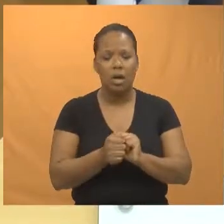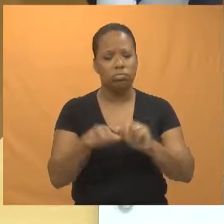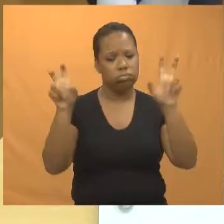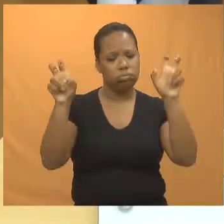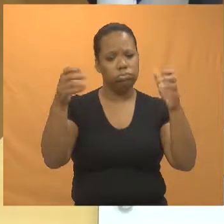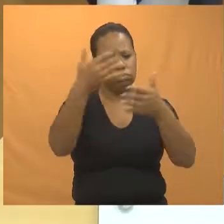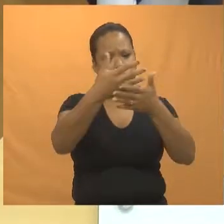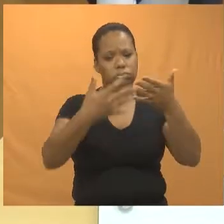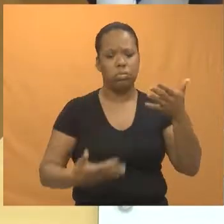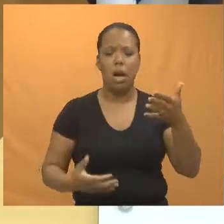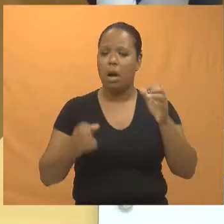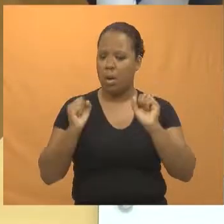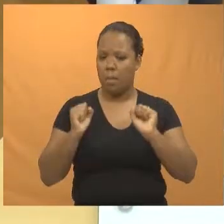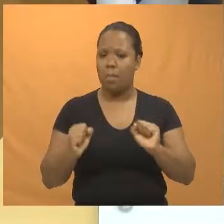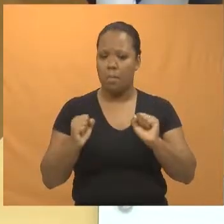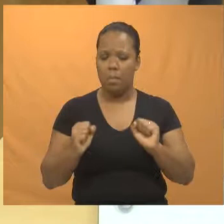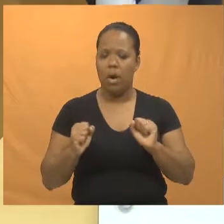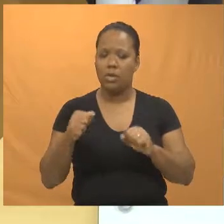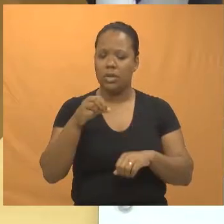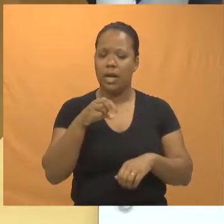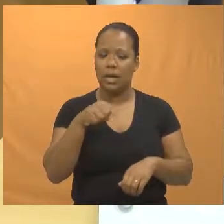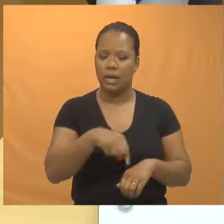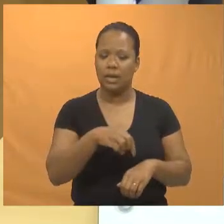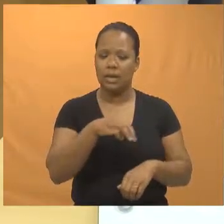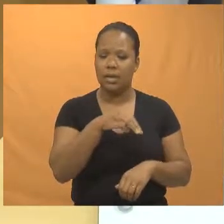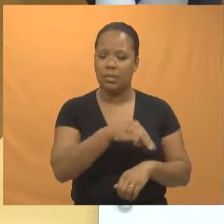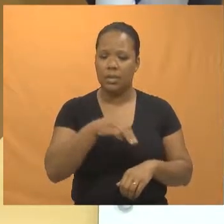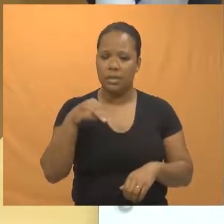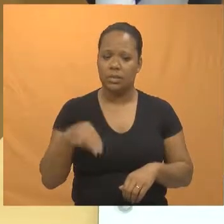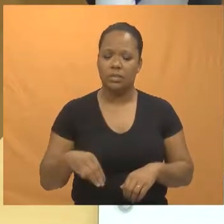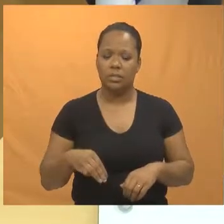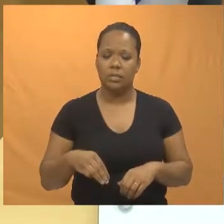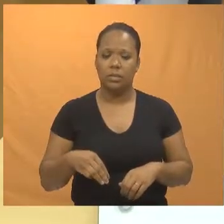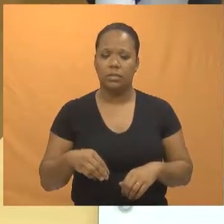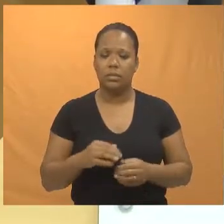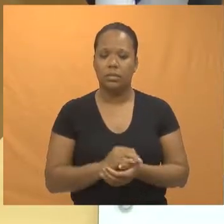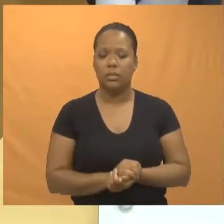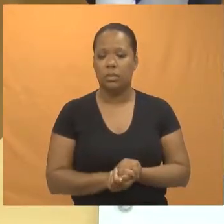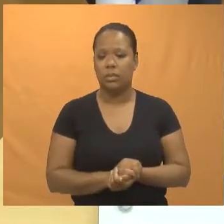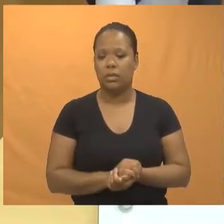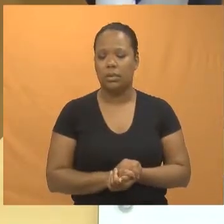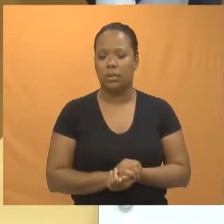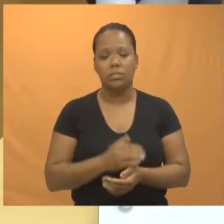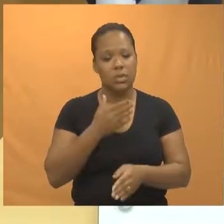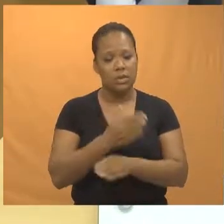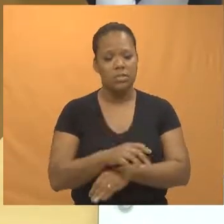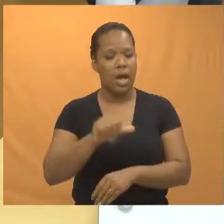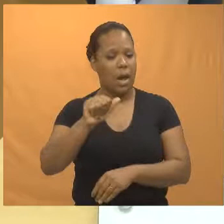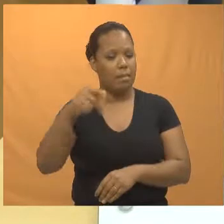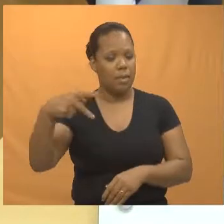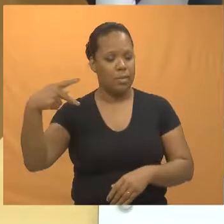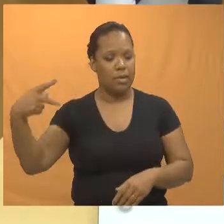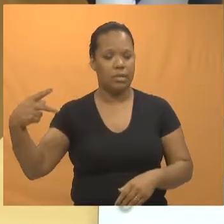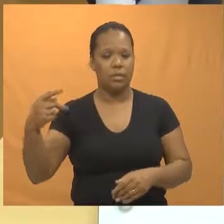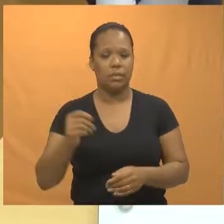Então, pode ser, sim, que haja no nosso município os empreendimentos que terão alguma intervenção em APP, mas é preciso estar